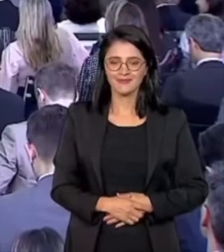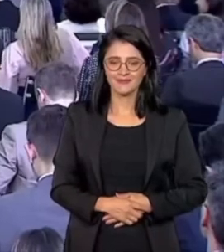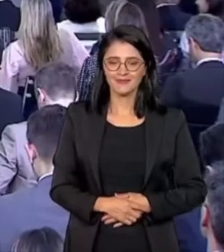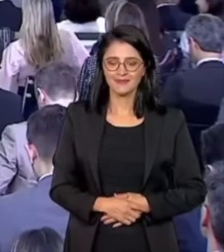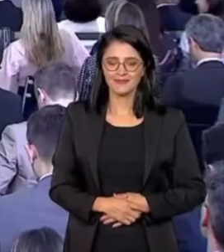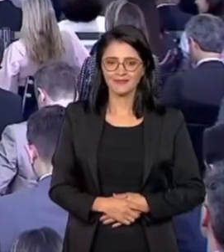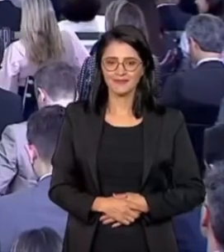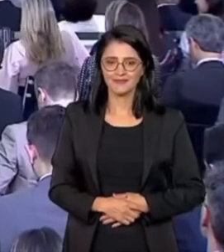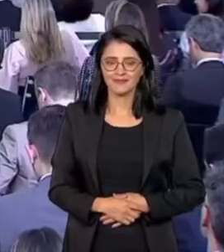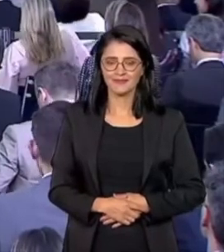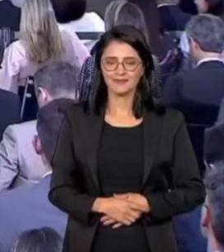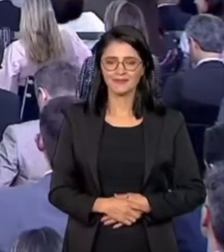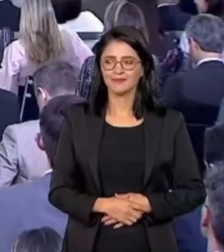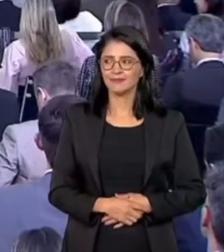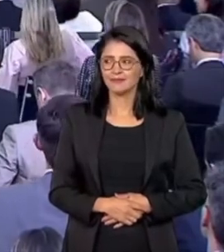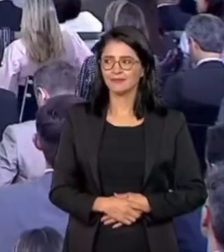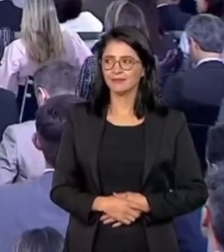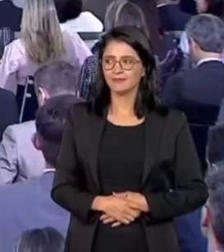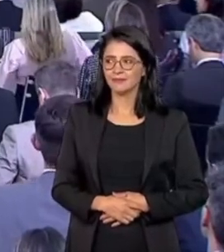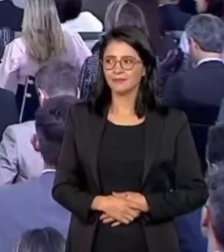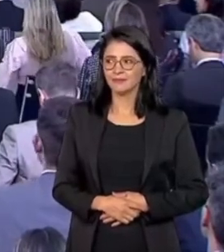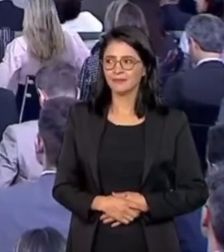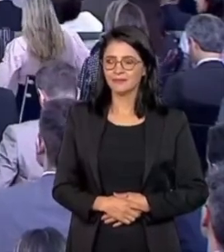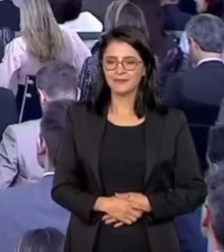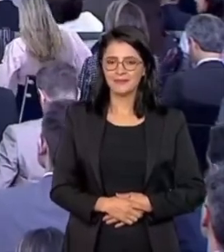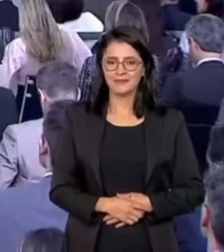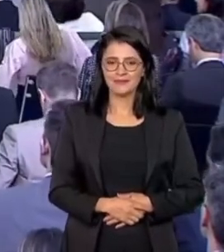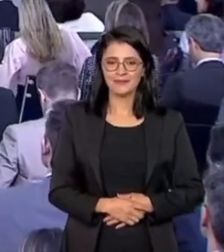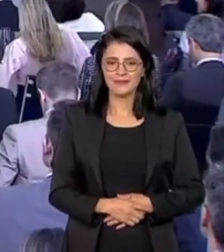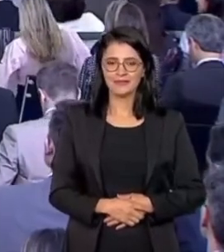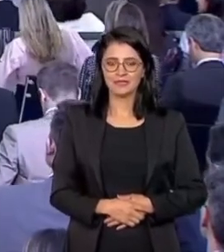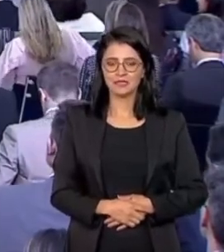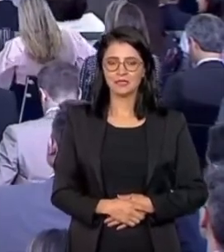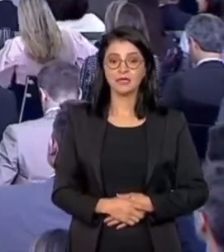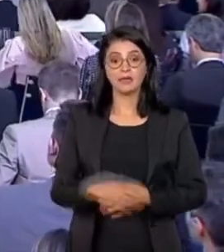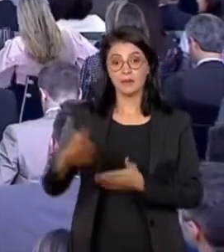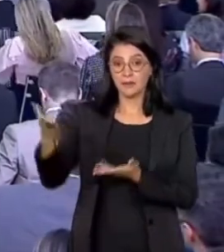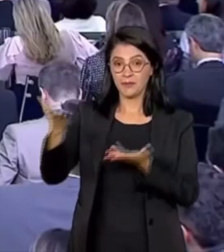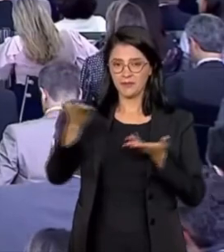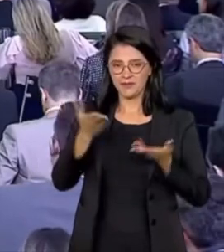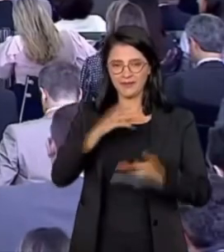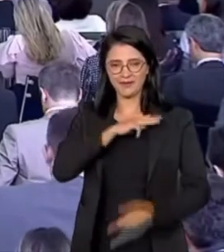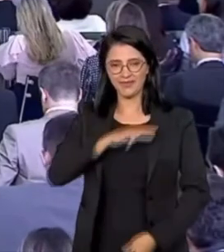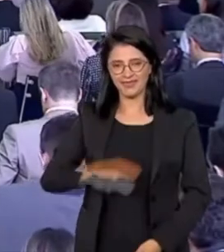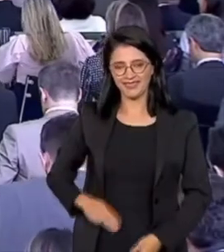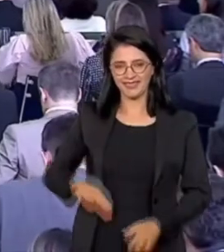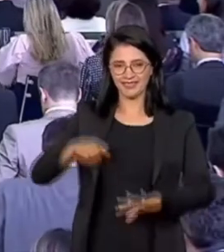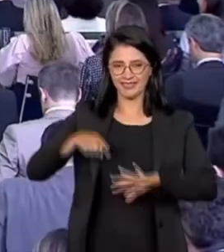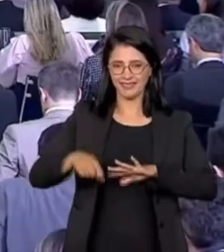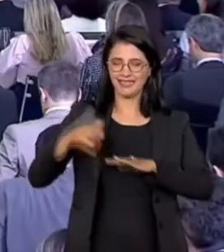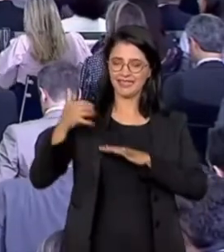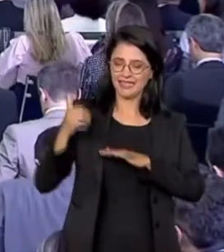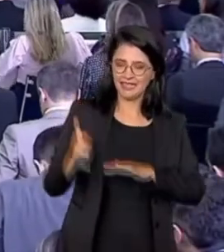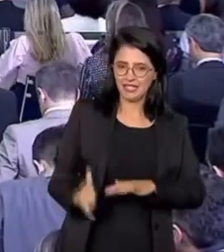na conta de todos os consumidores, incluindo os industriais que compram energia no Mercado